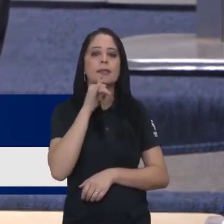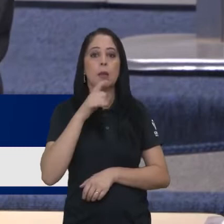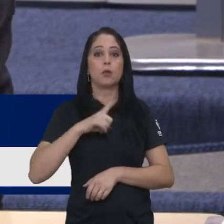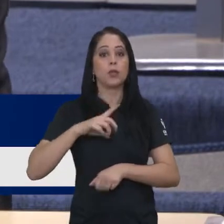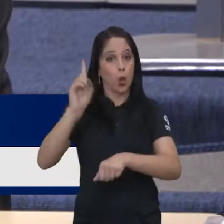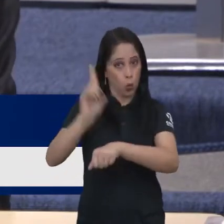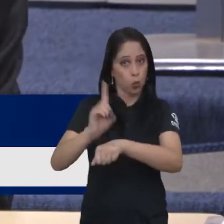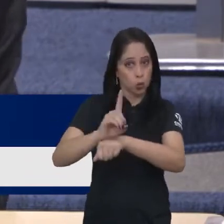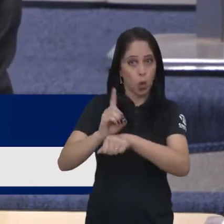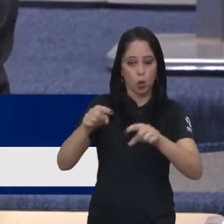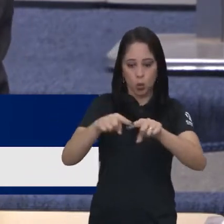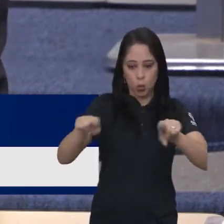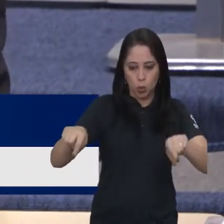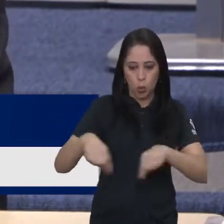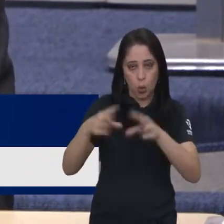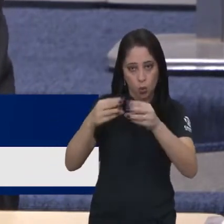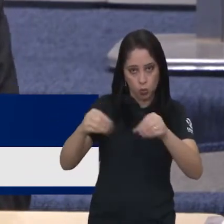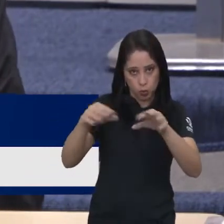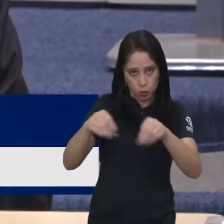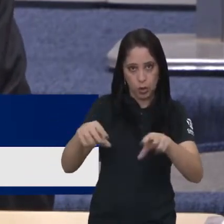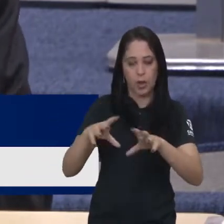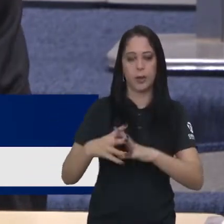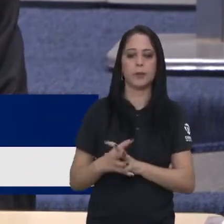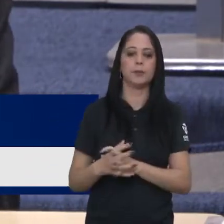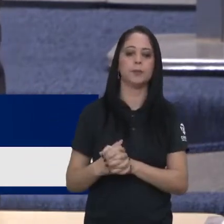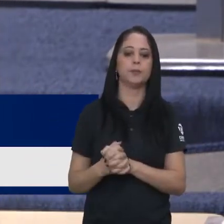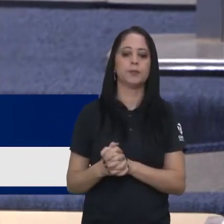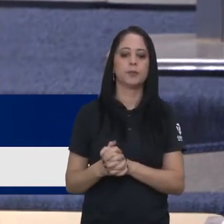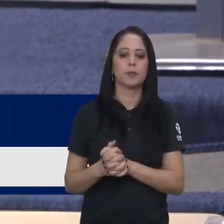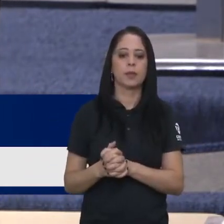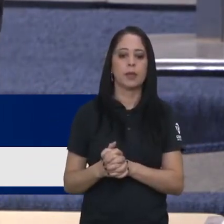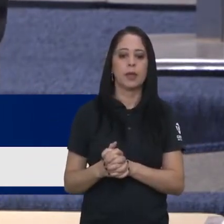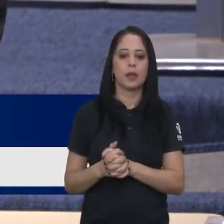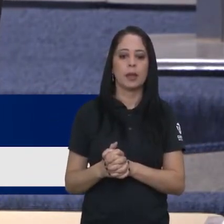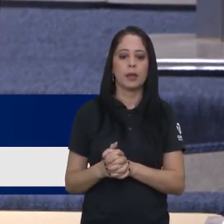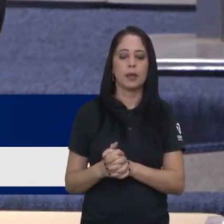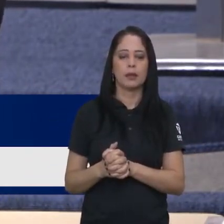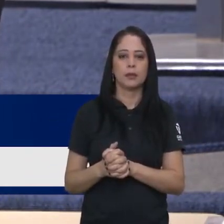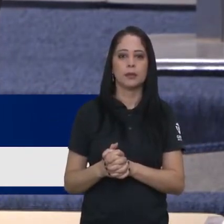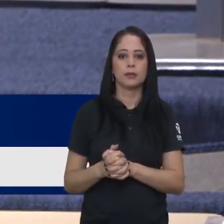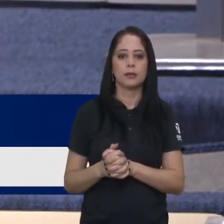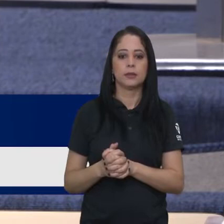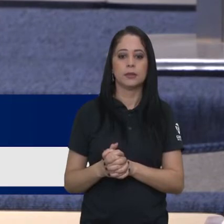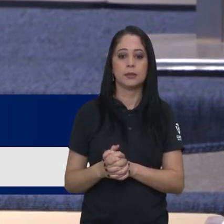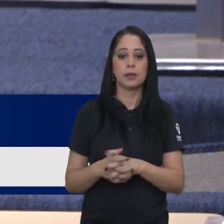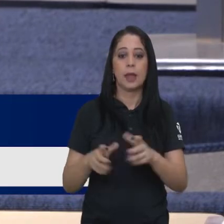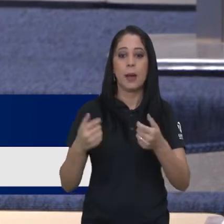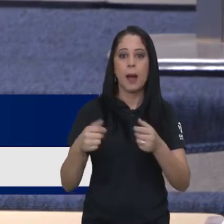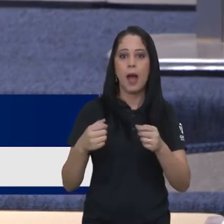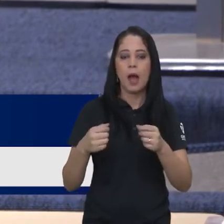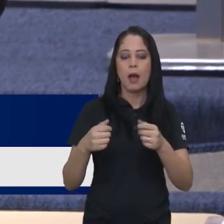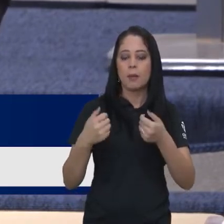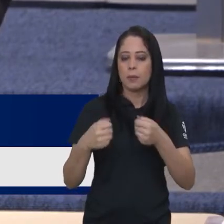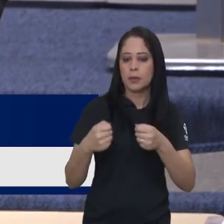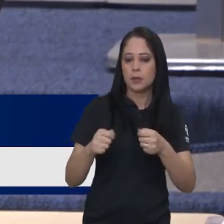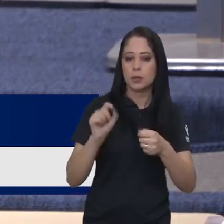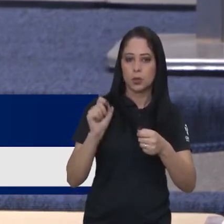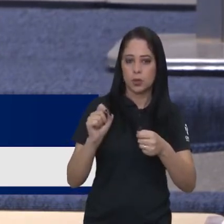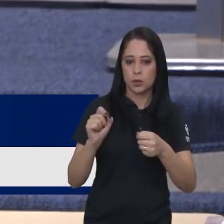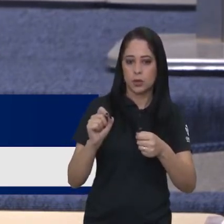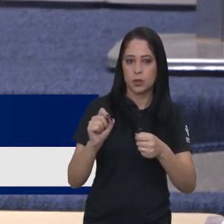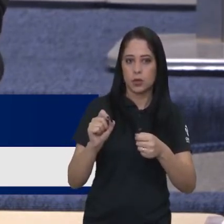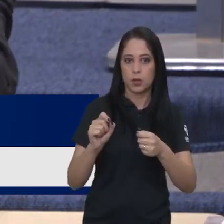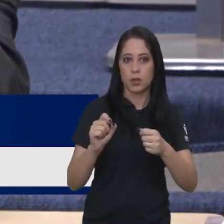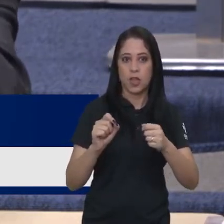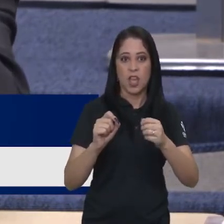o dono da matrícula, da matrícula geral ou das diversas matrículas. O que a gente sustenta é que a regularização fundiária tem que dar conta de tudo isso. E você